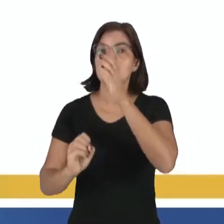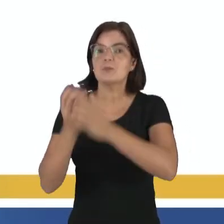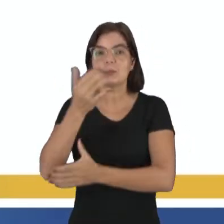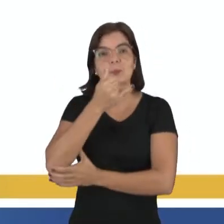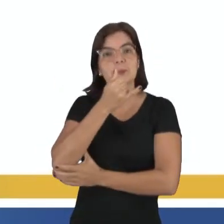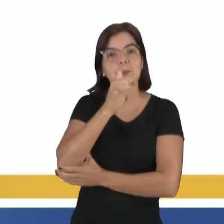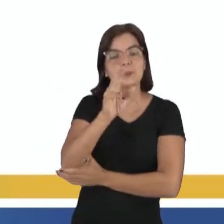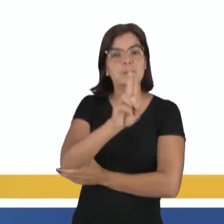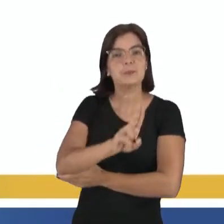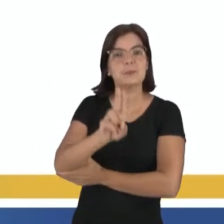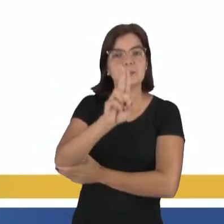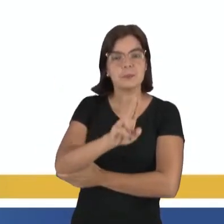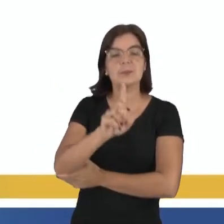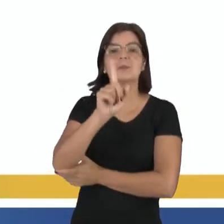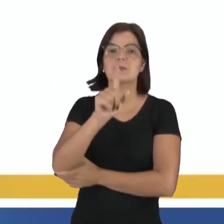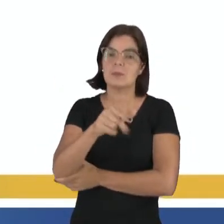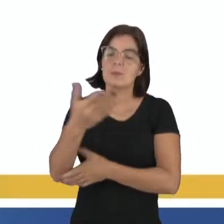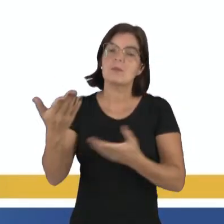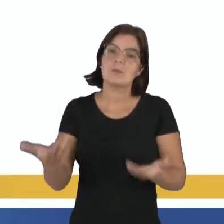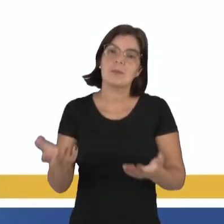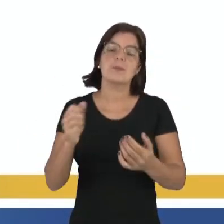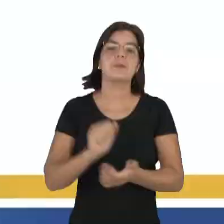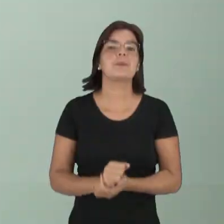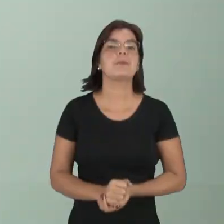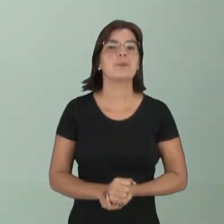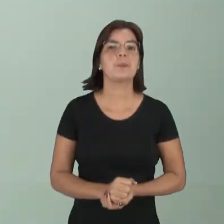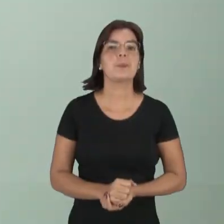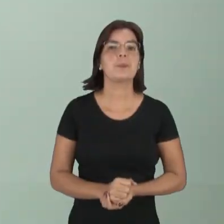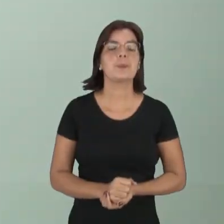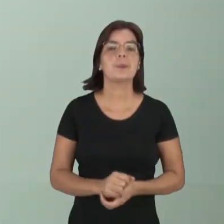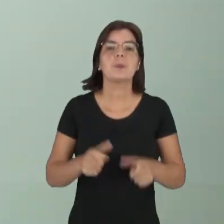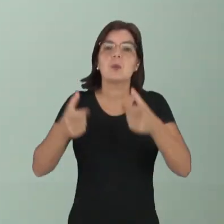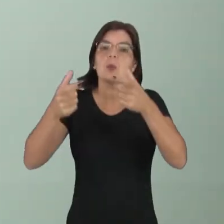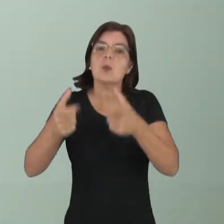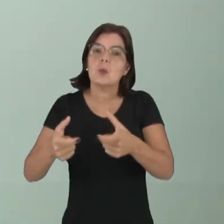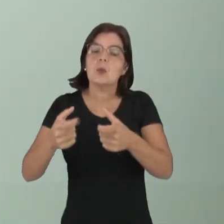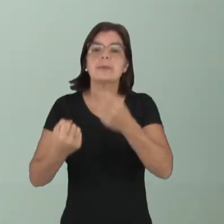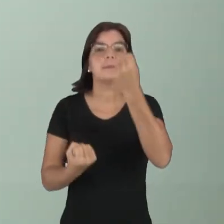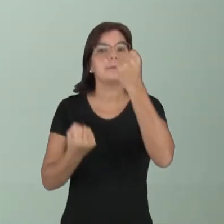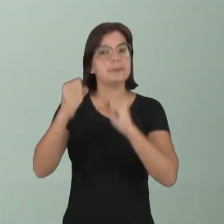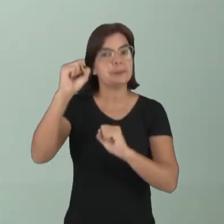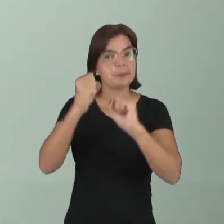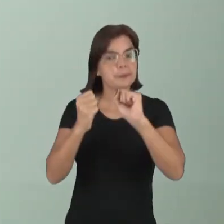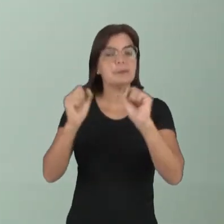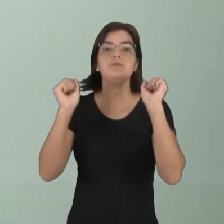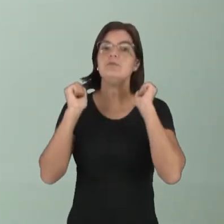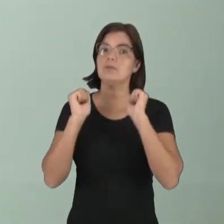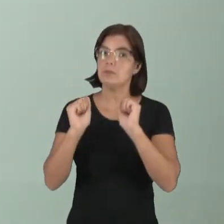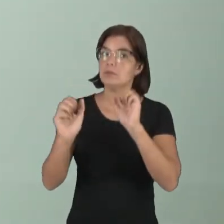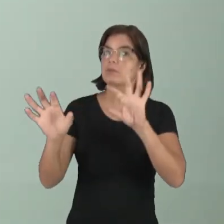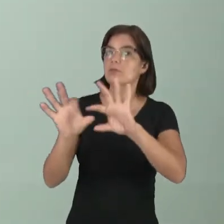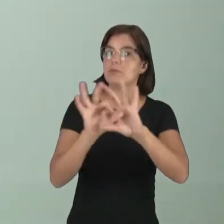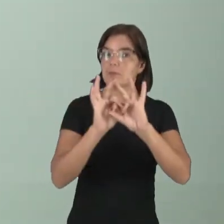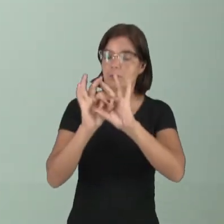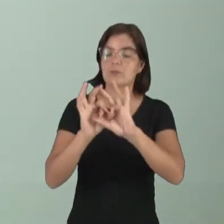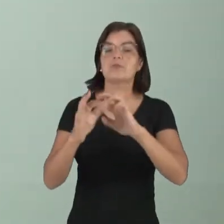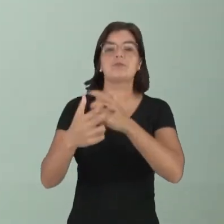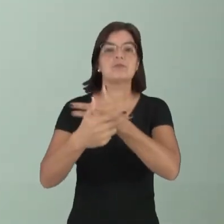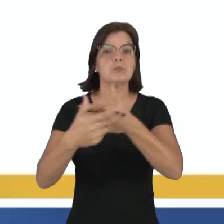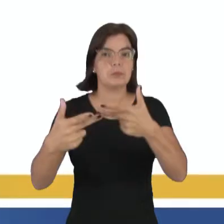energia utilizadas. Então, esse é o caso aí de a localização das indústrias pode estar ligada a